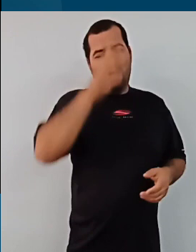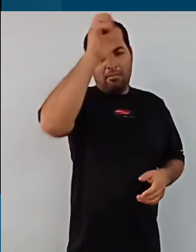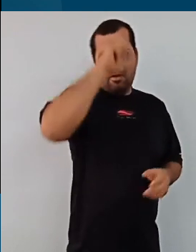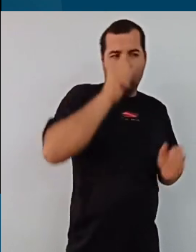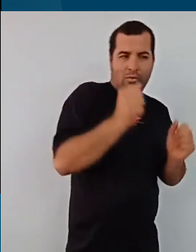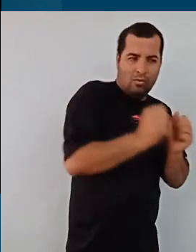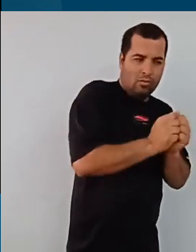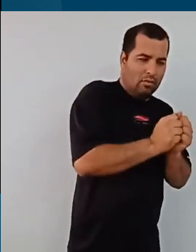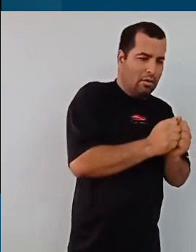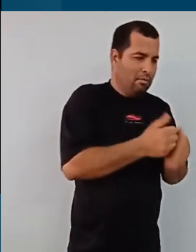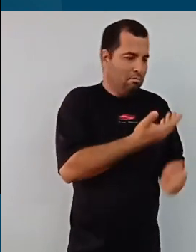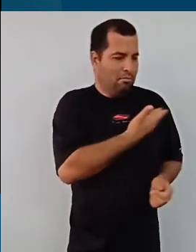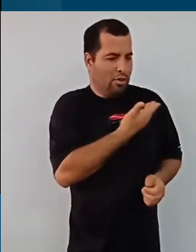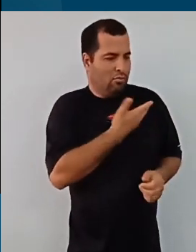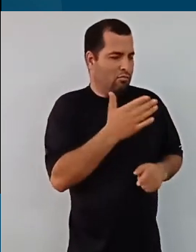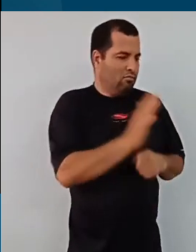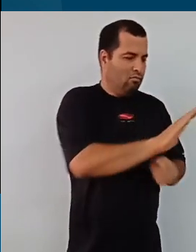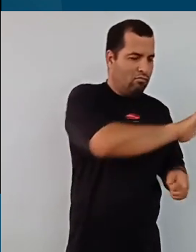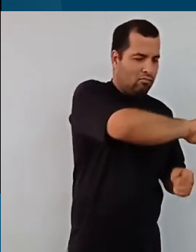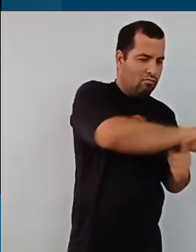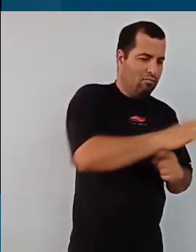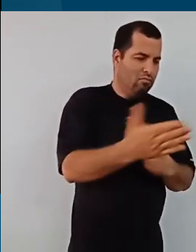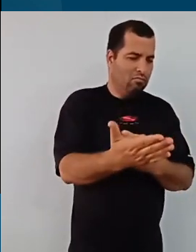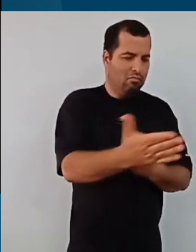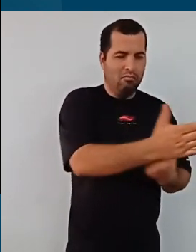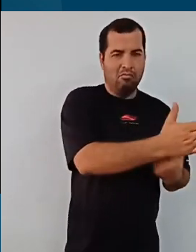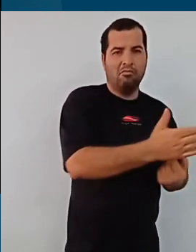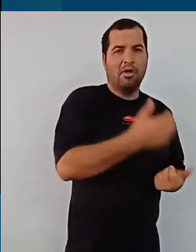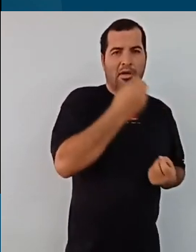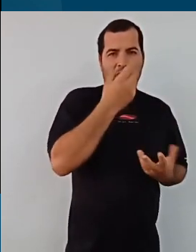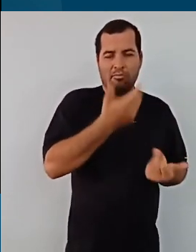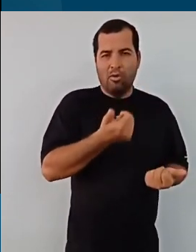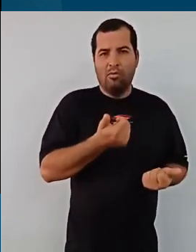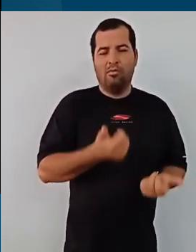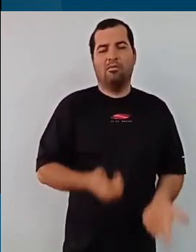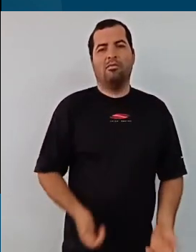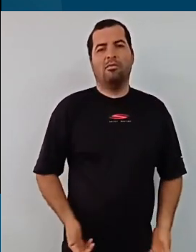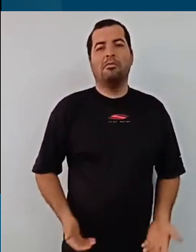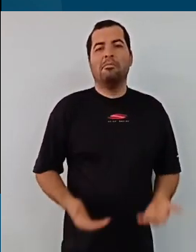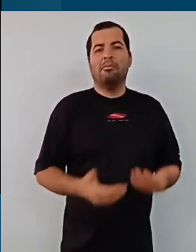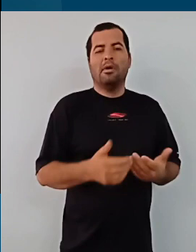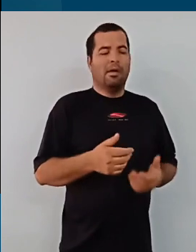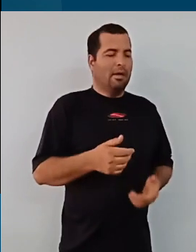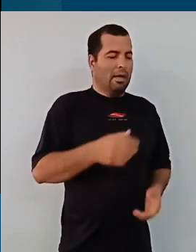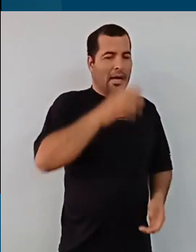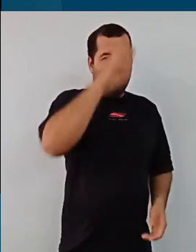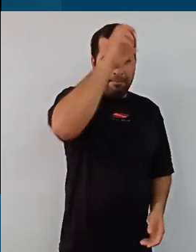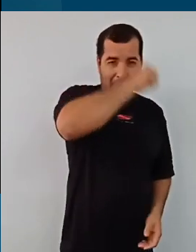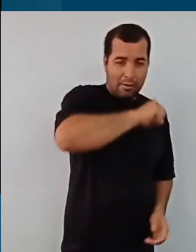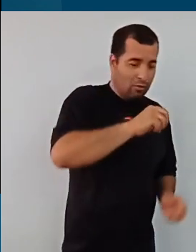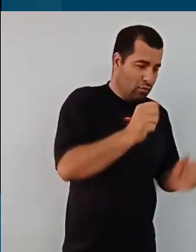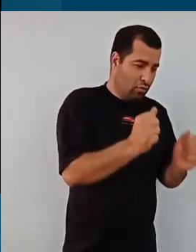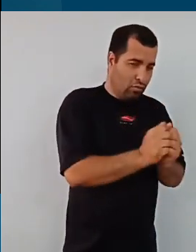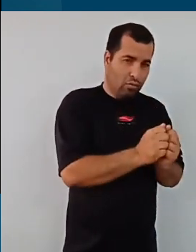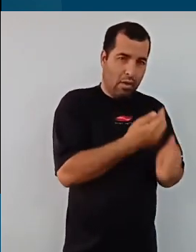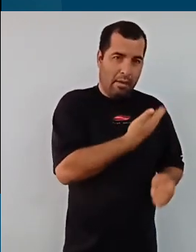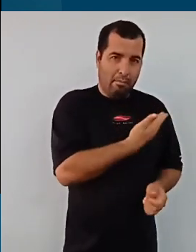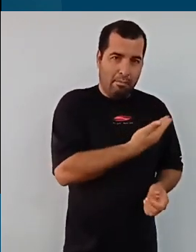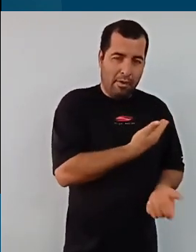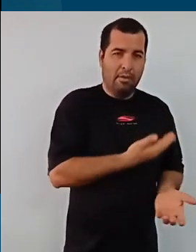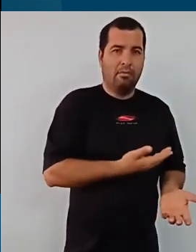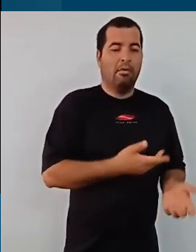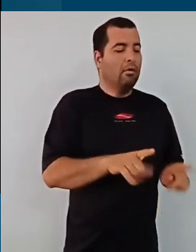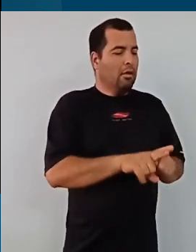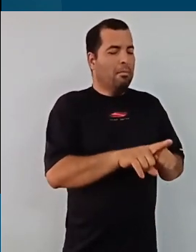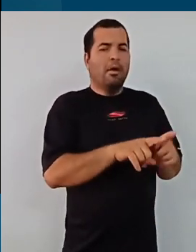colaborativa, entra avaliação, aprendizagem entre pares, entra